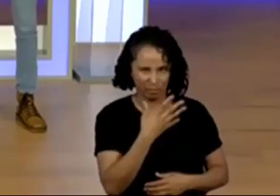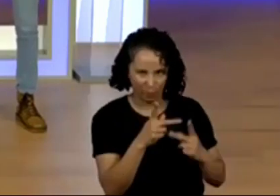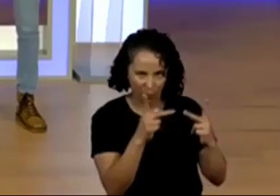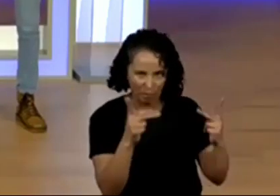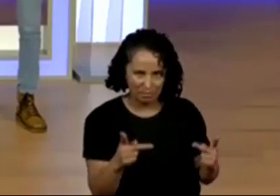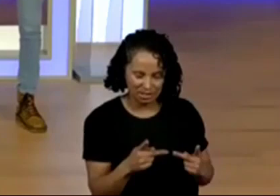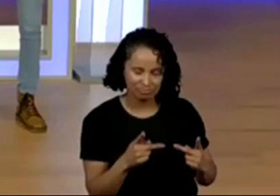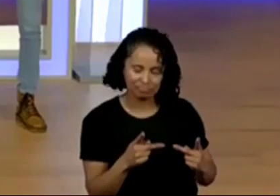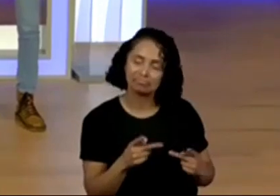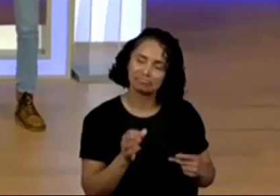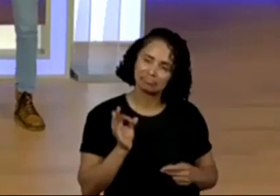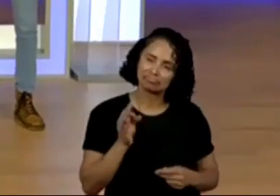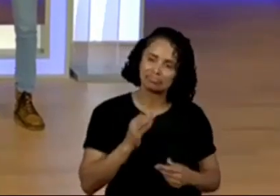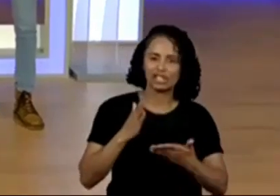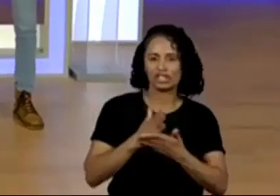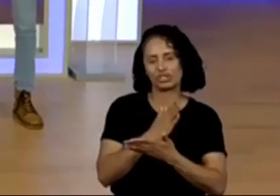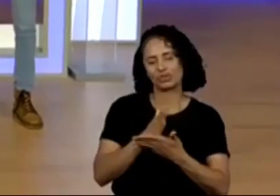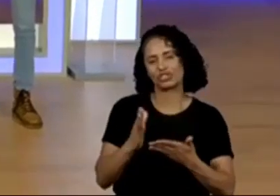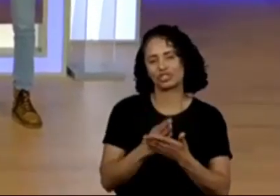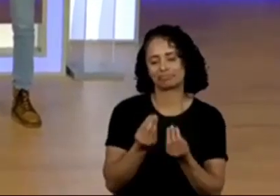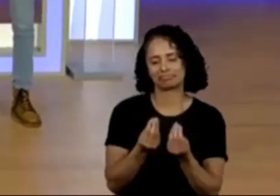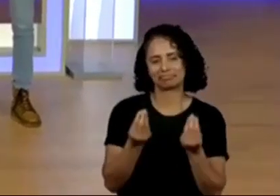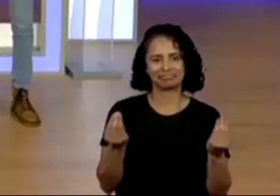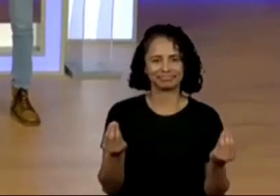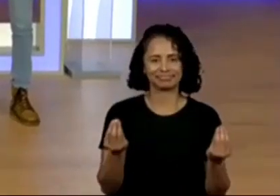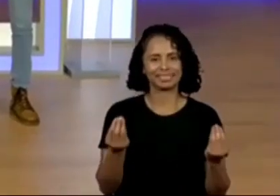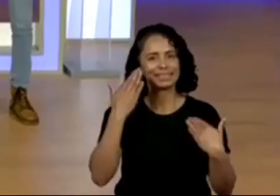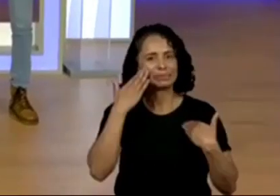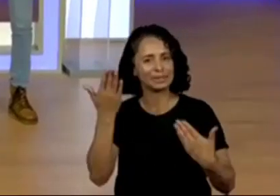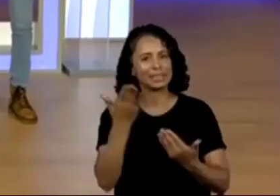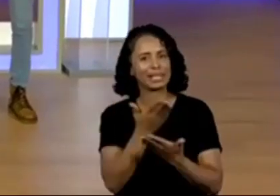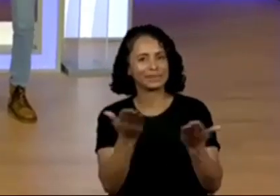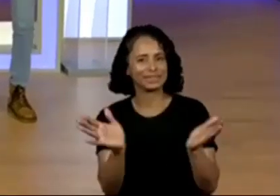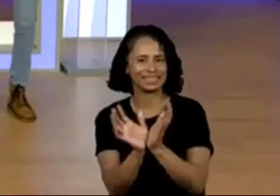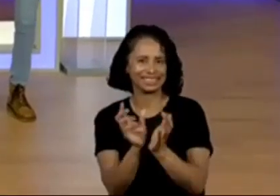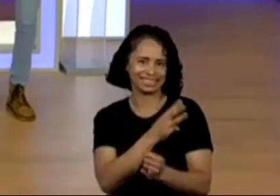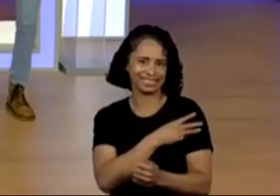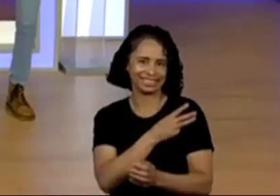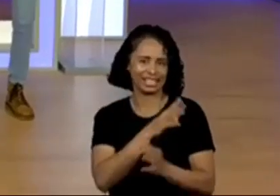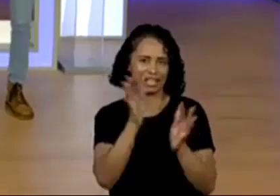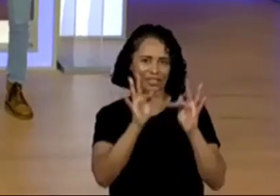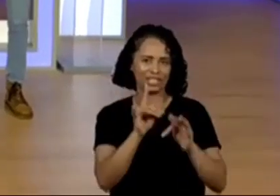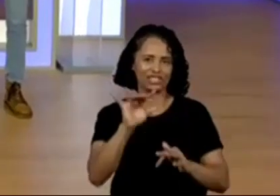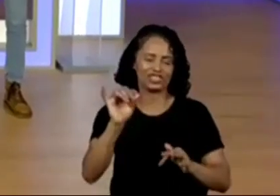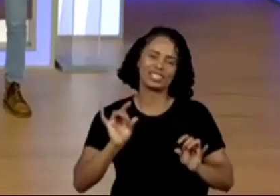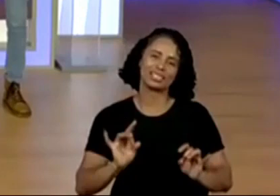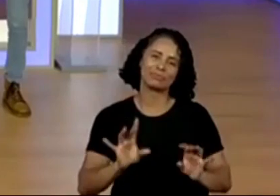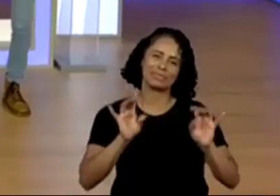para cada, foi certo. Beleza. Obrigado, terceiro ano. Obrigado, professores. Feliz Dia dos Professores hoje.